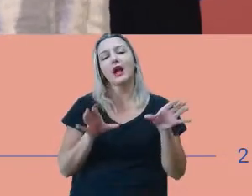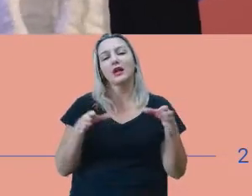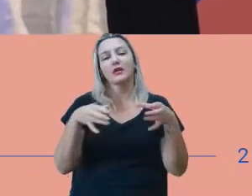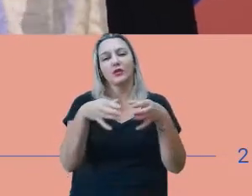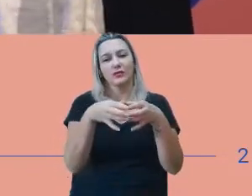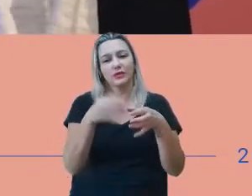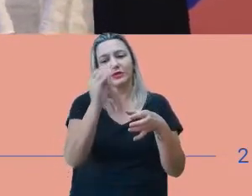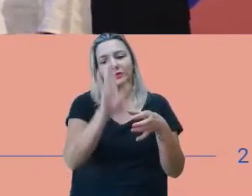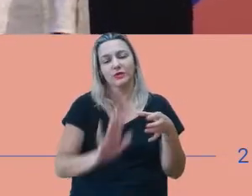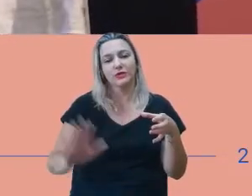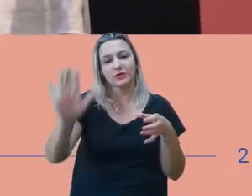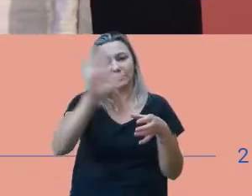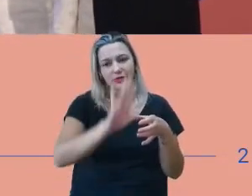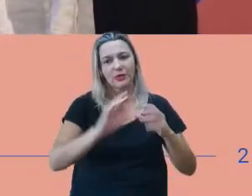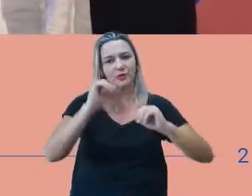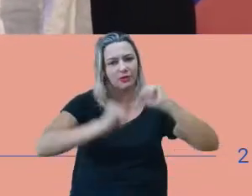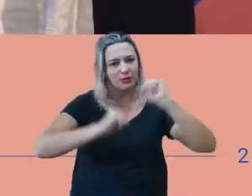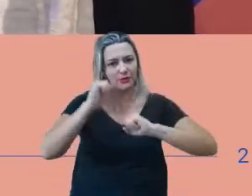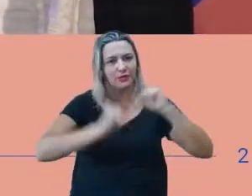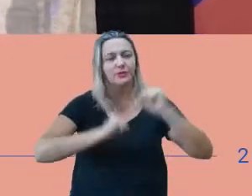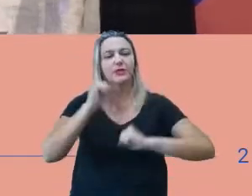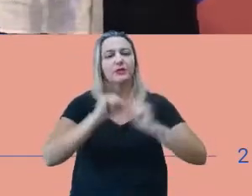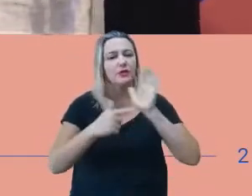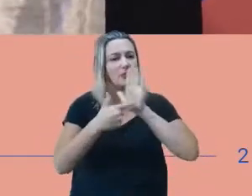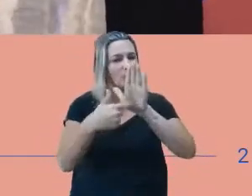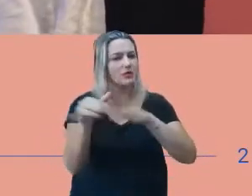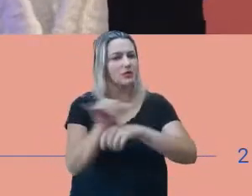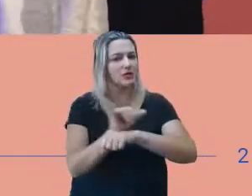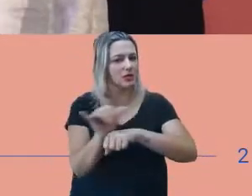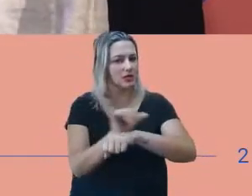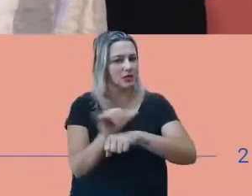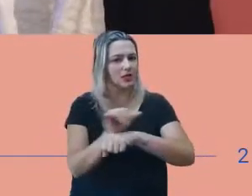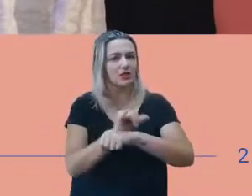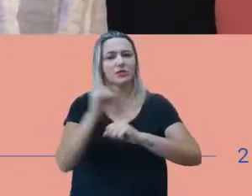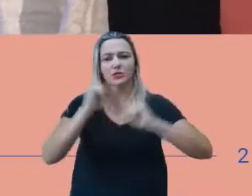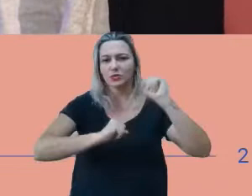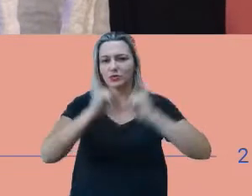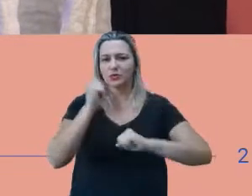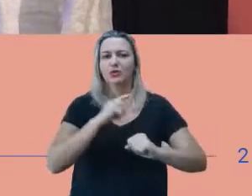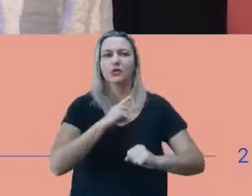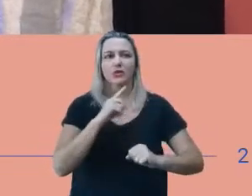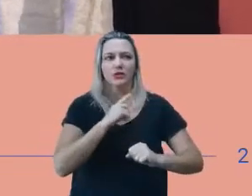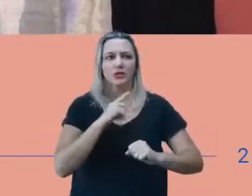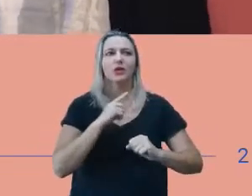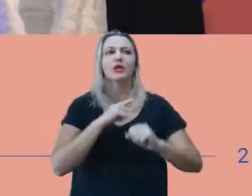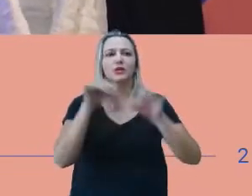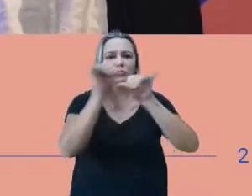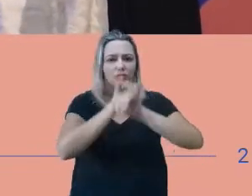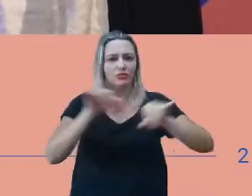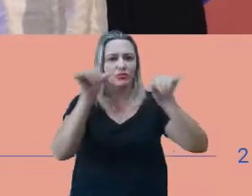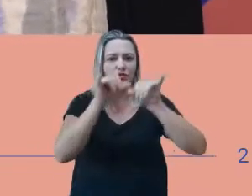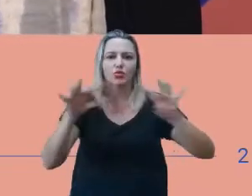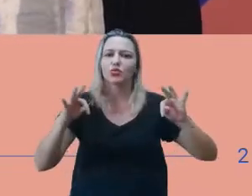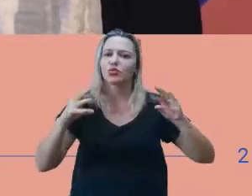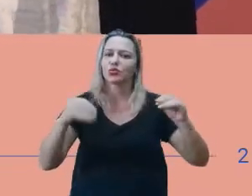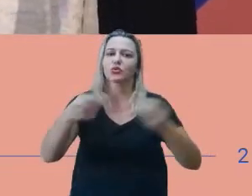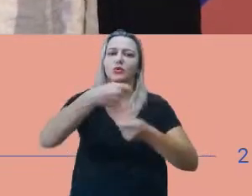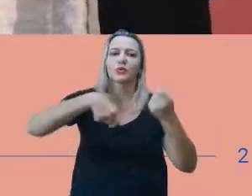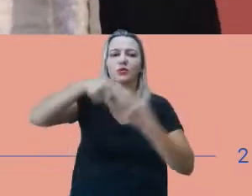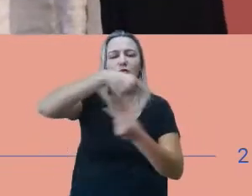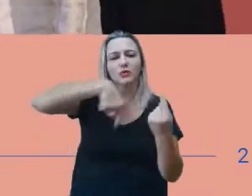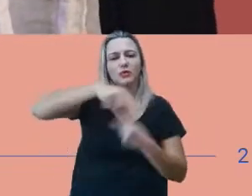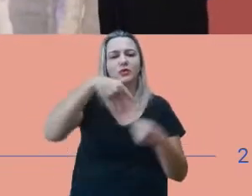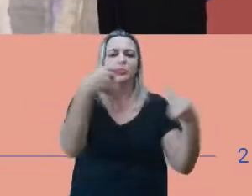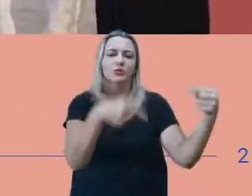produzindo o material no mapa estratégico da indústria já tenha de um capítulo todo sobre economia circular a gente tá discutindo daí